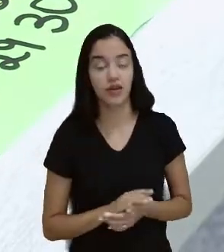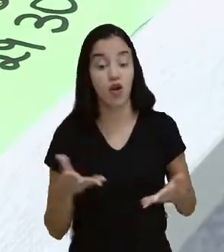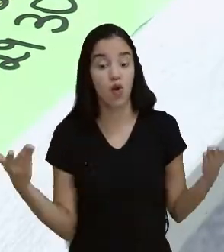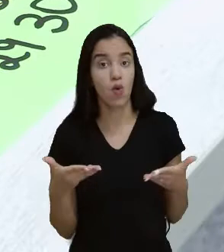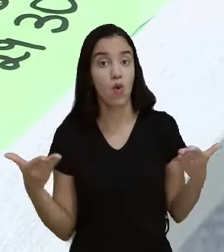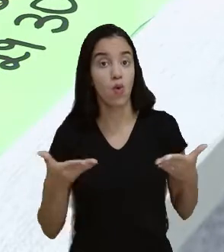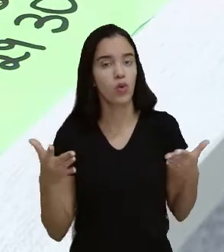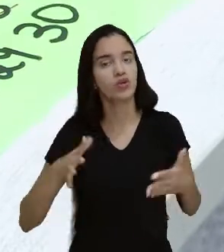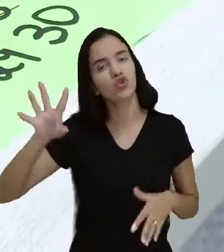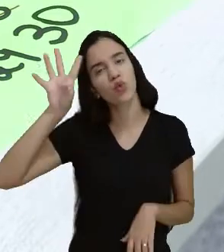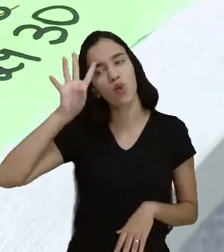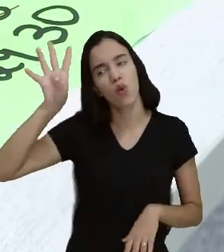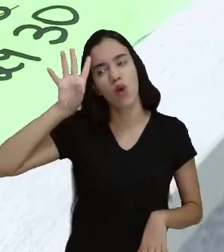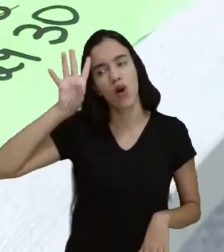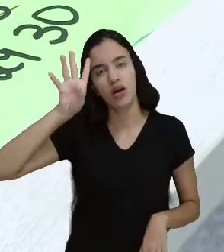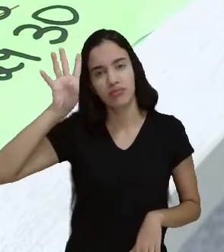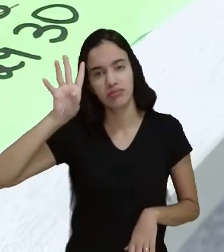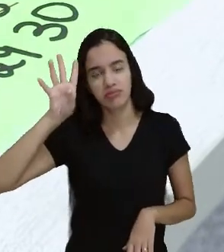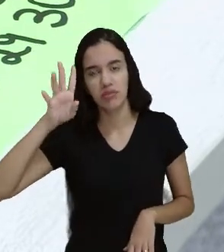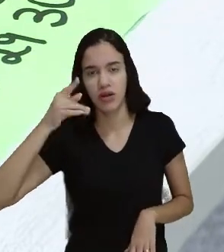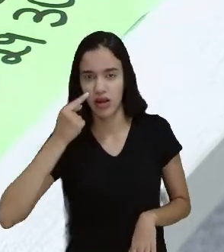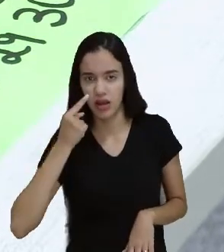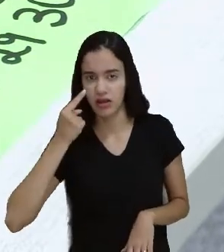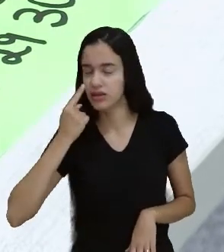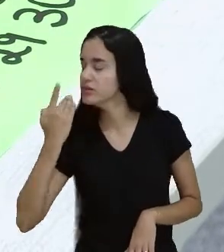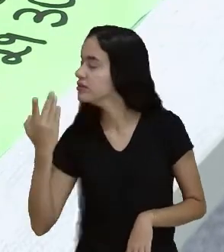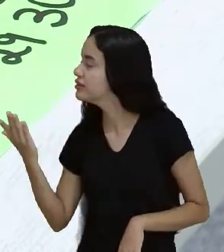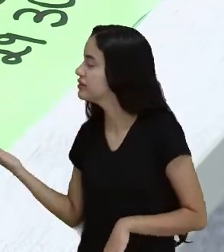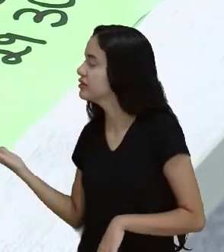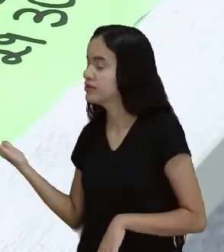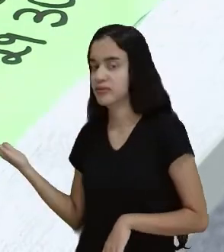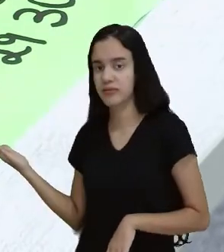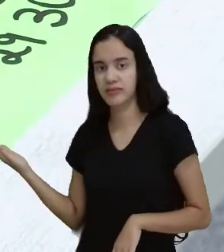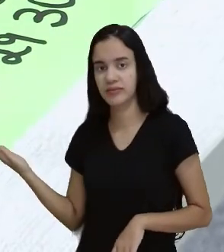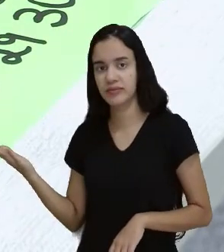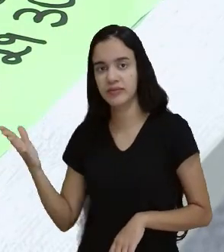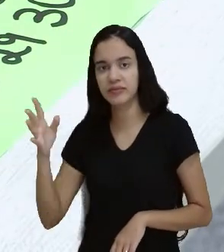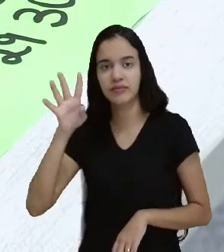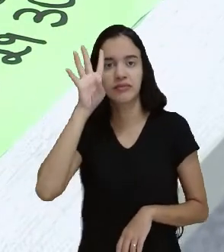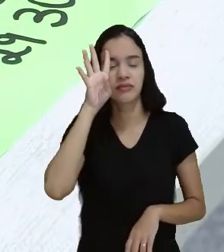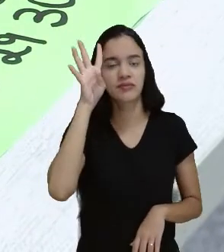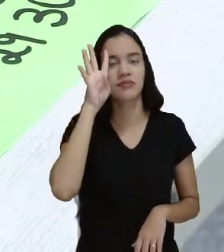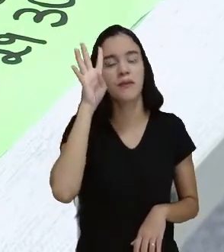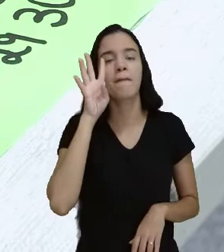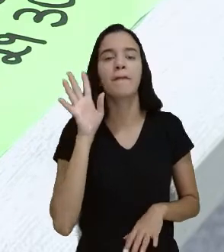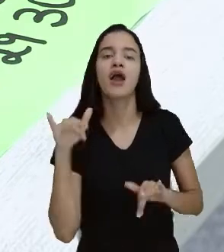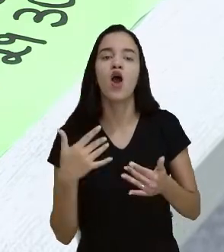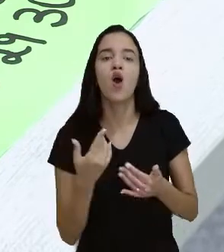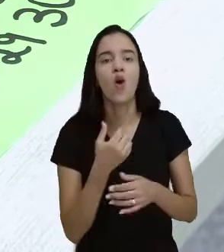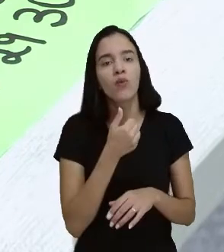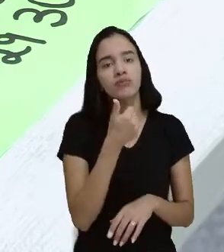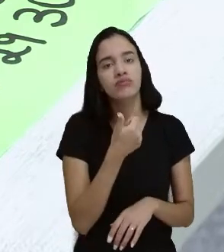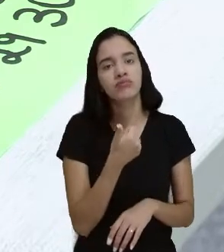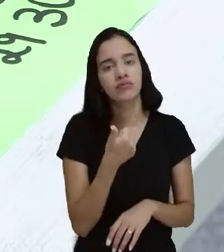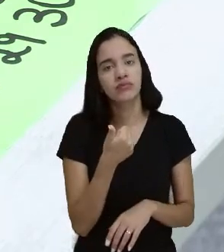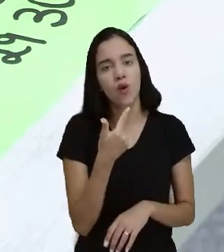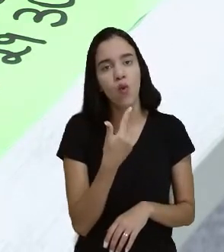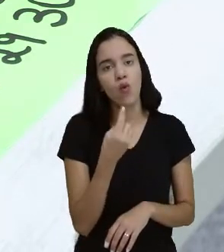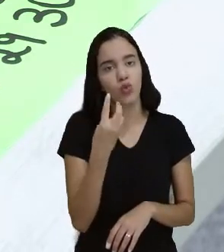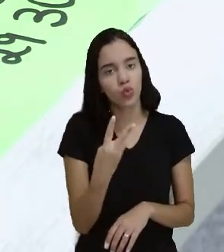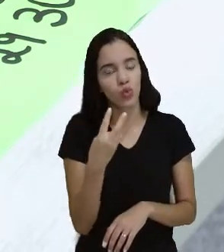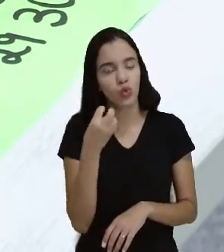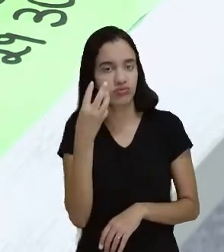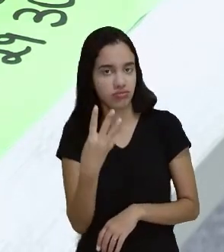hoje, quarta-feira, ó o quezinho aqui em cima, ó. 21, quarta-feira. Aí eu conto, ó.